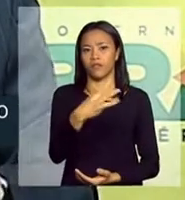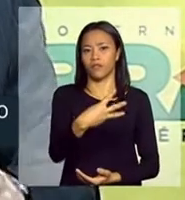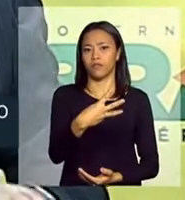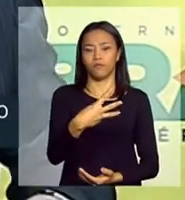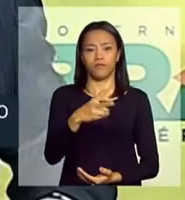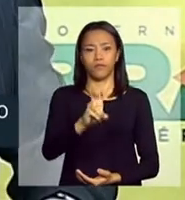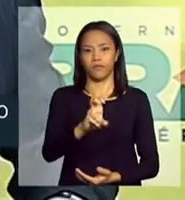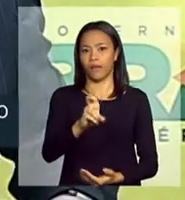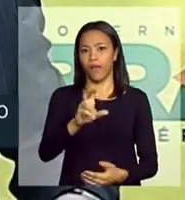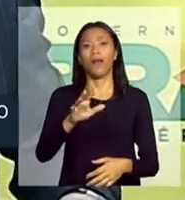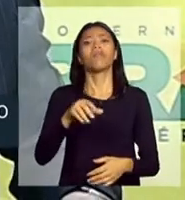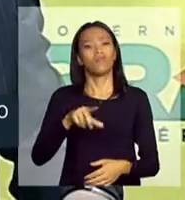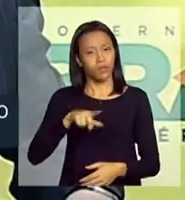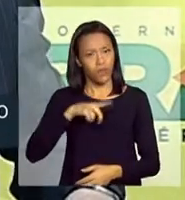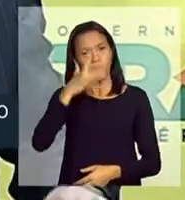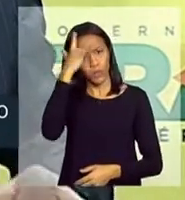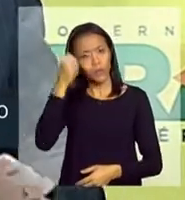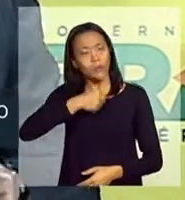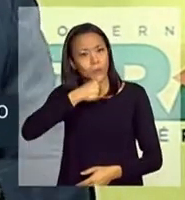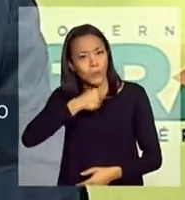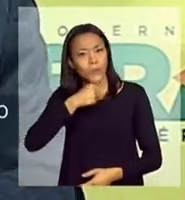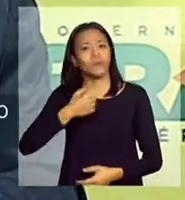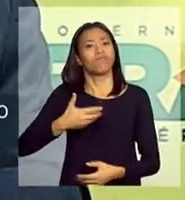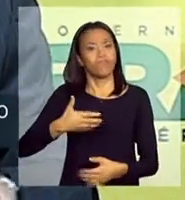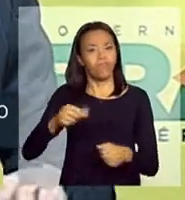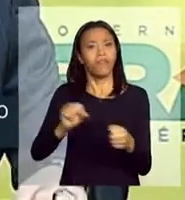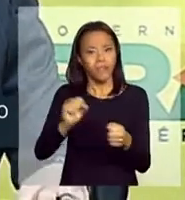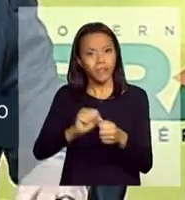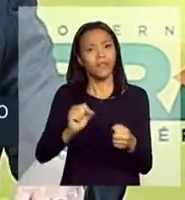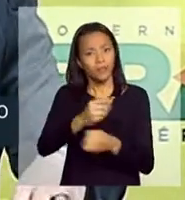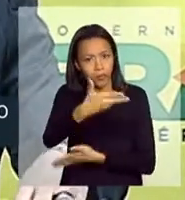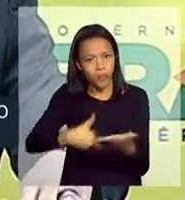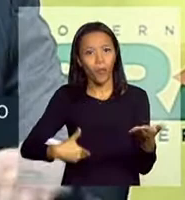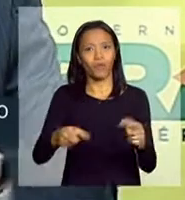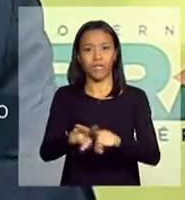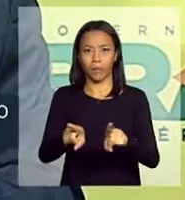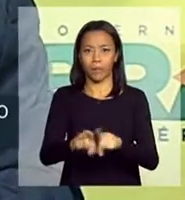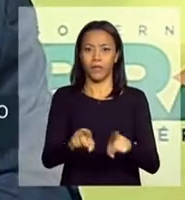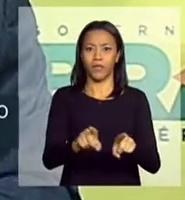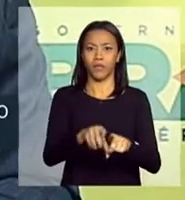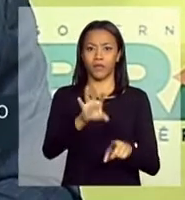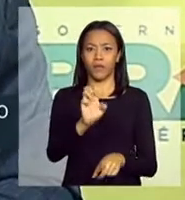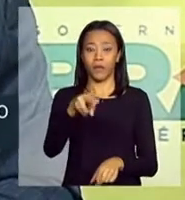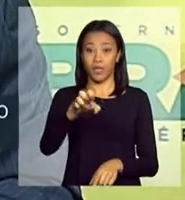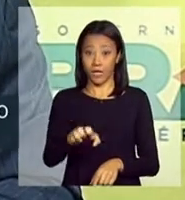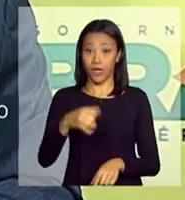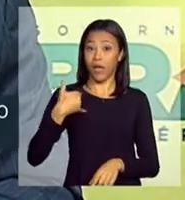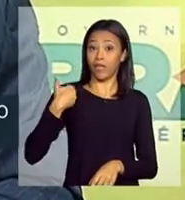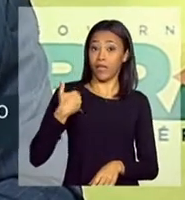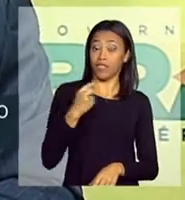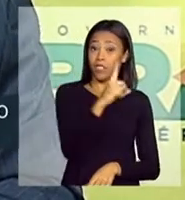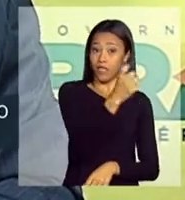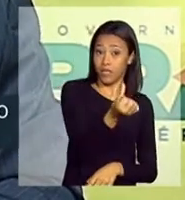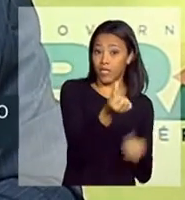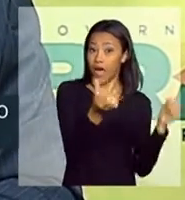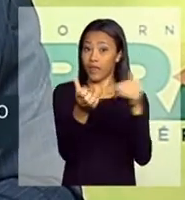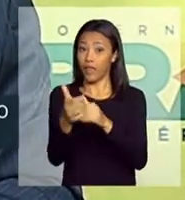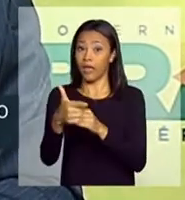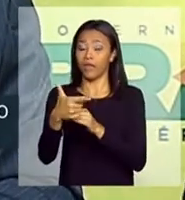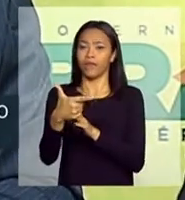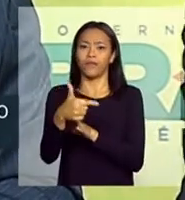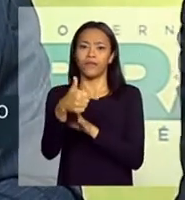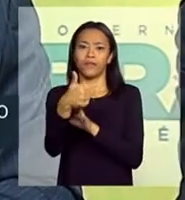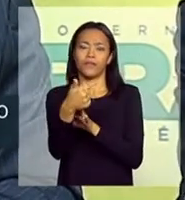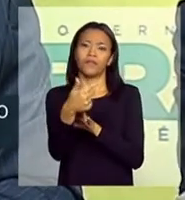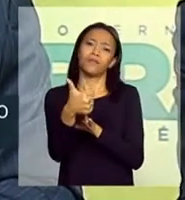tem inclusive pessoas da terceira idade fazendo né então a concentração mesmo é 17 e 18 anos ou seja